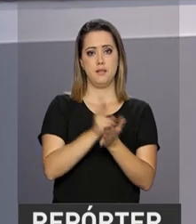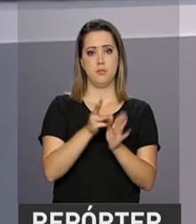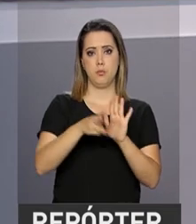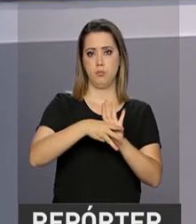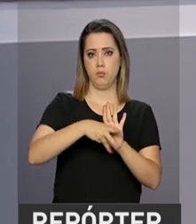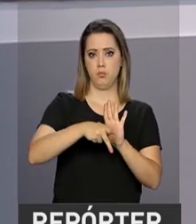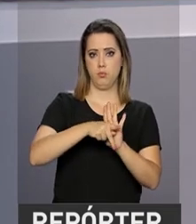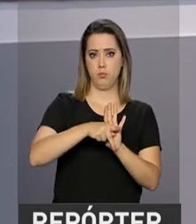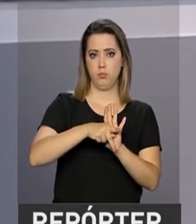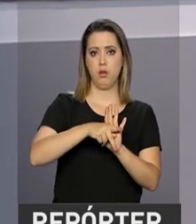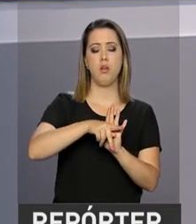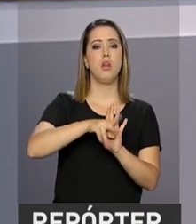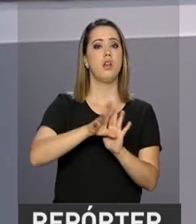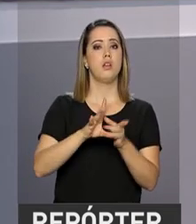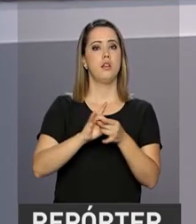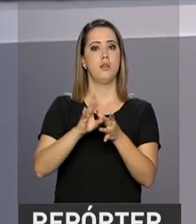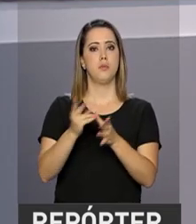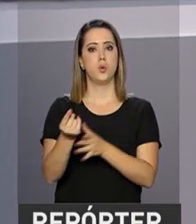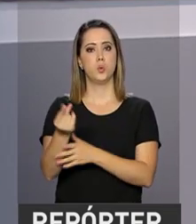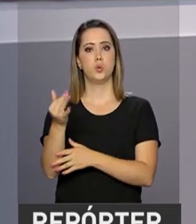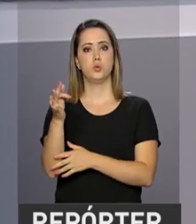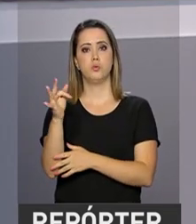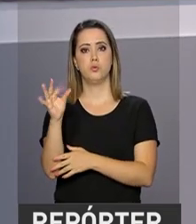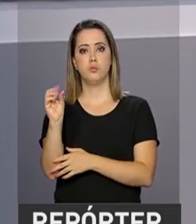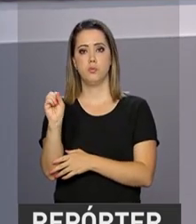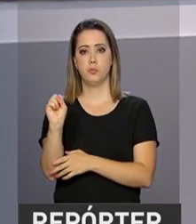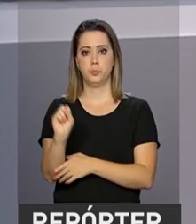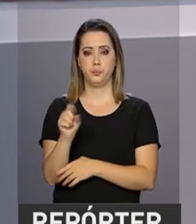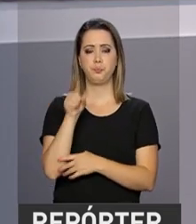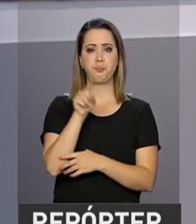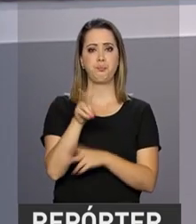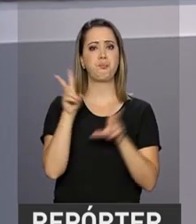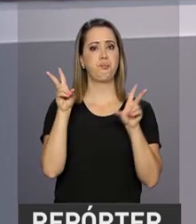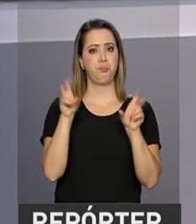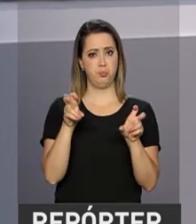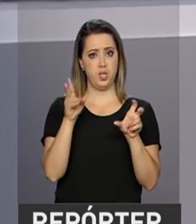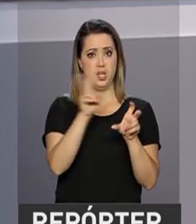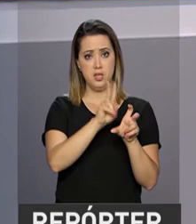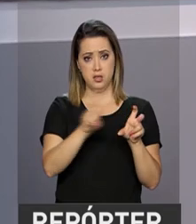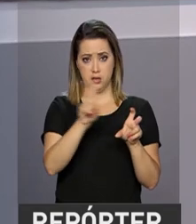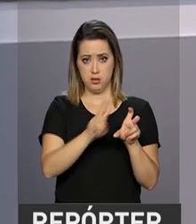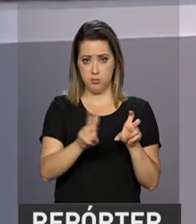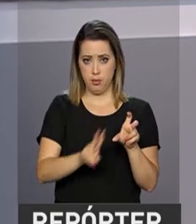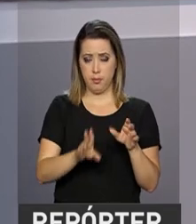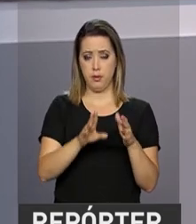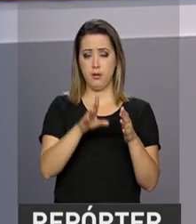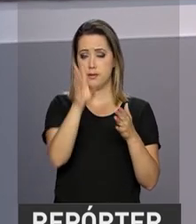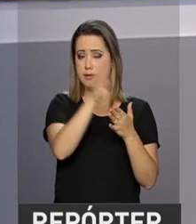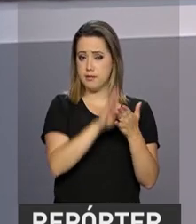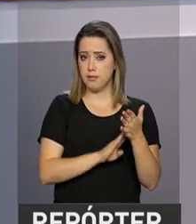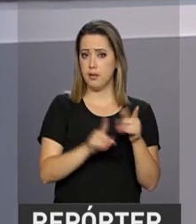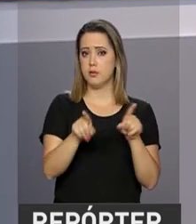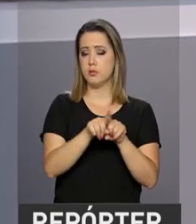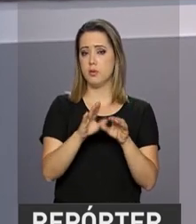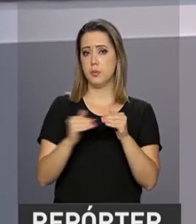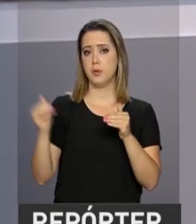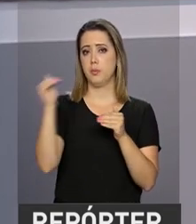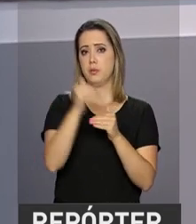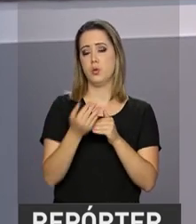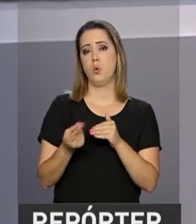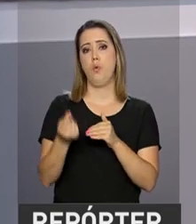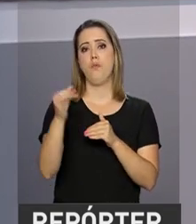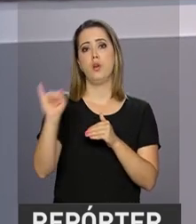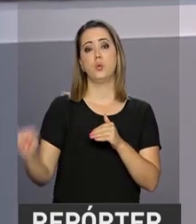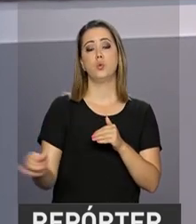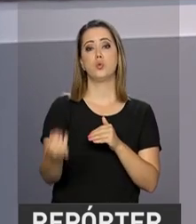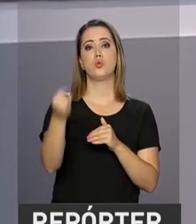que ou o saque das contas inativas do FGTS esse texto também Aumentou a remuneração das contas individuais do